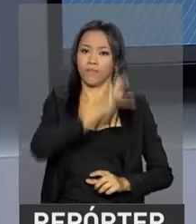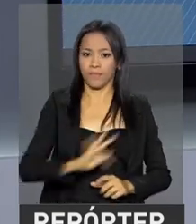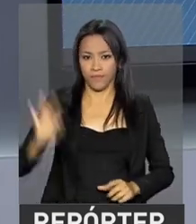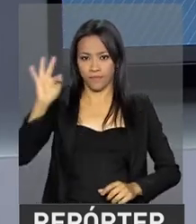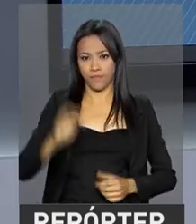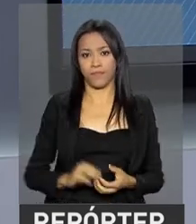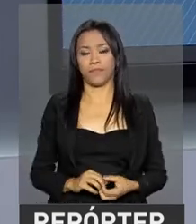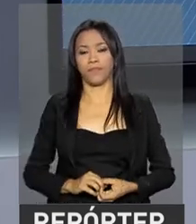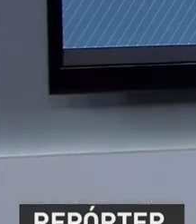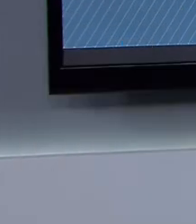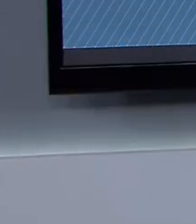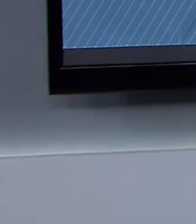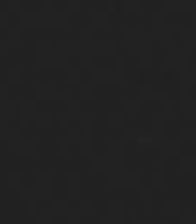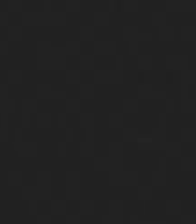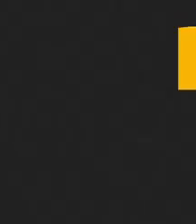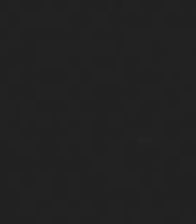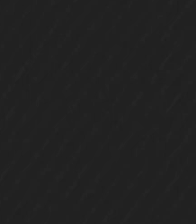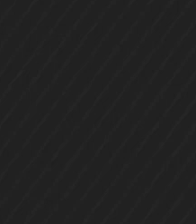federal